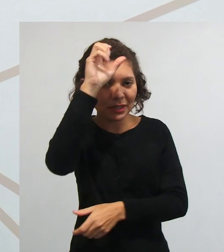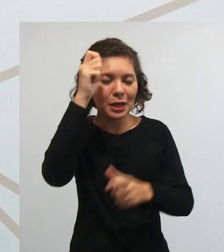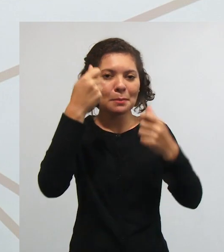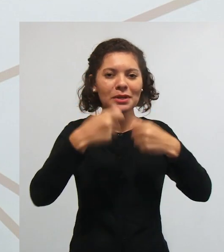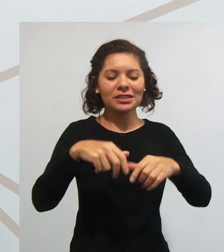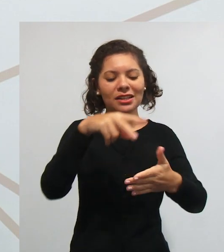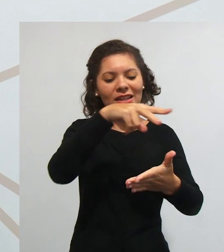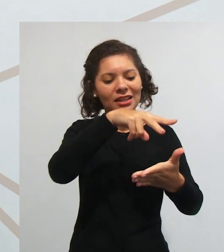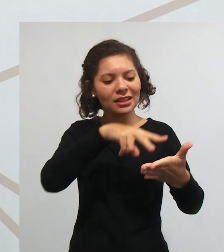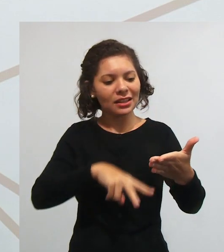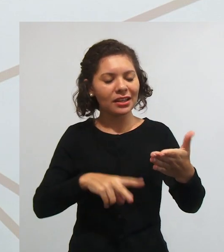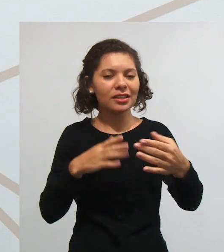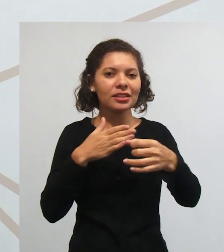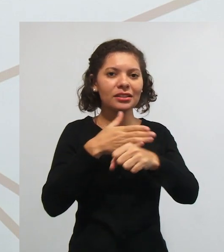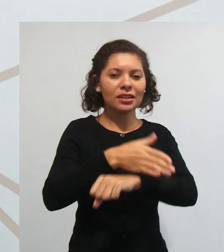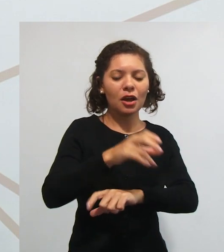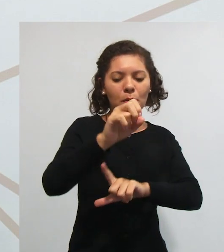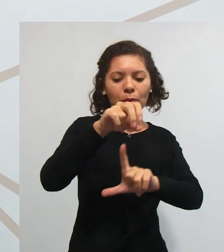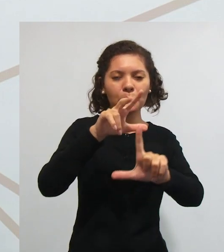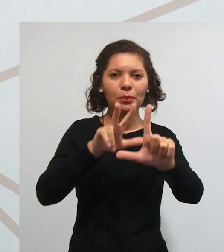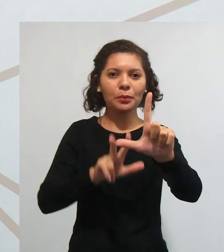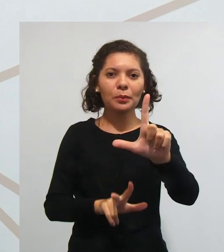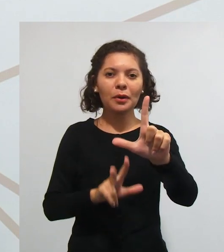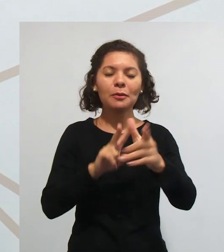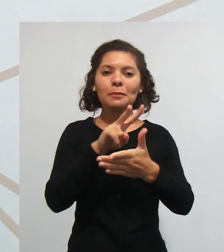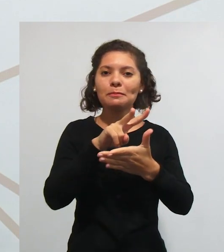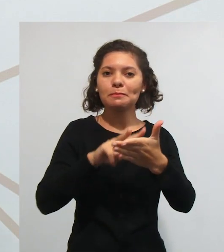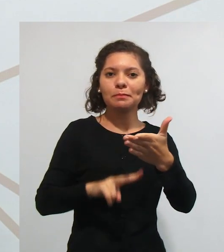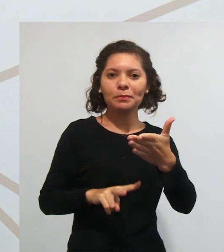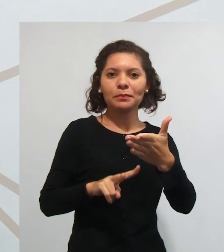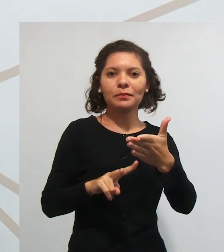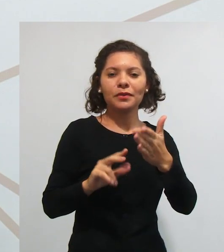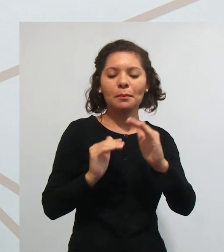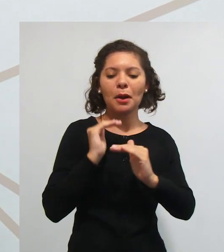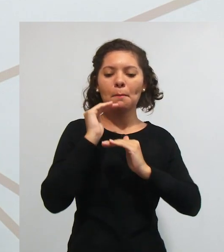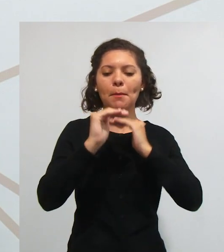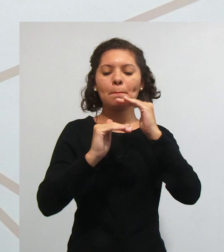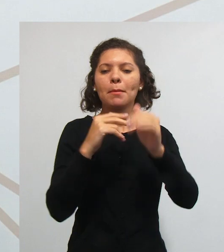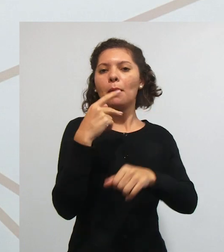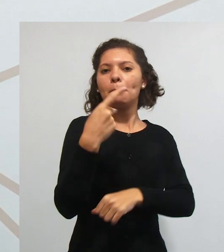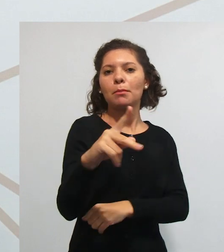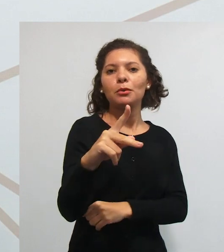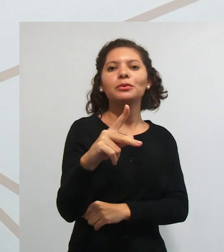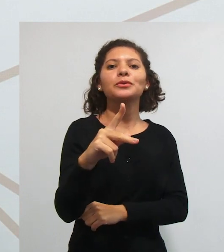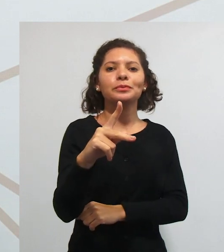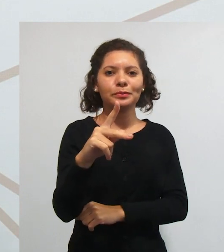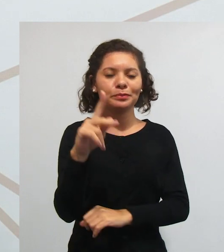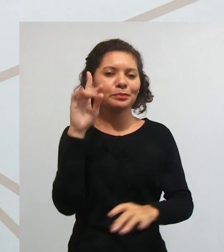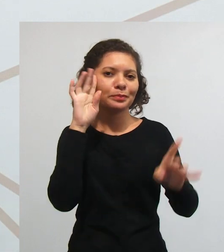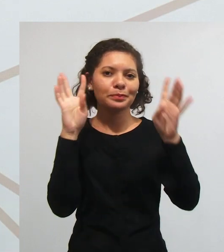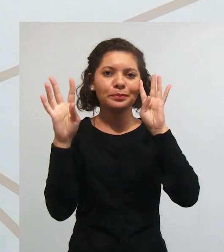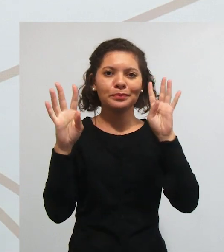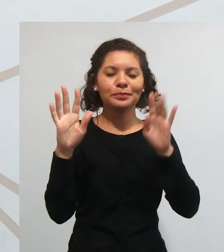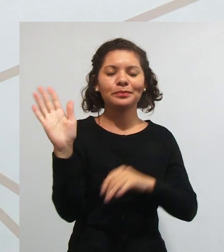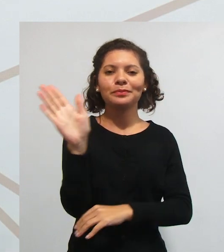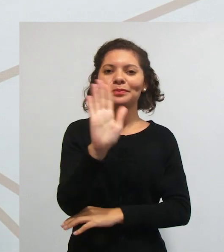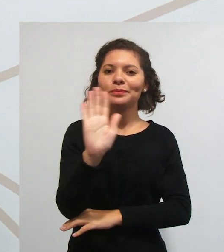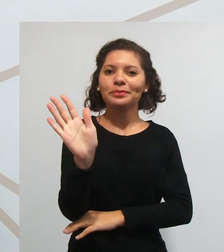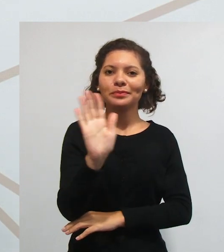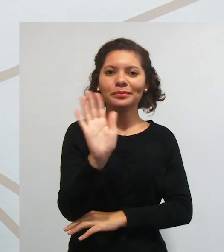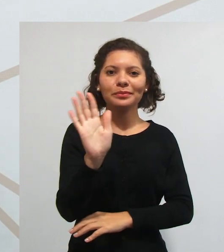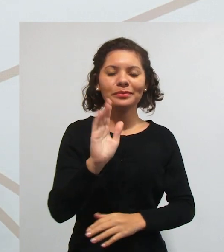ler. Acesse o material e leia e, por si, construa as suas impressões e as suas reflexões. Até a